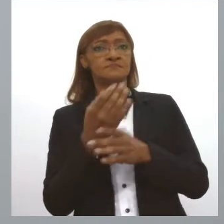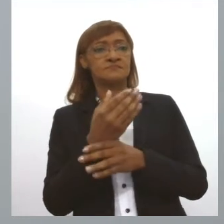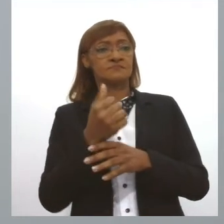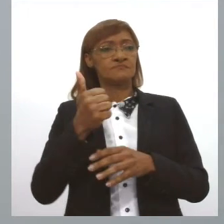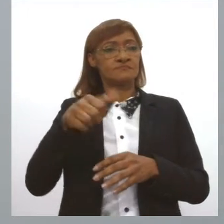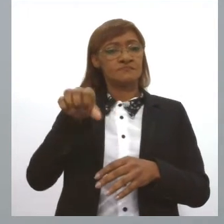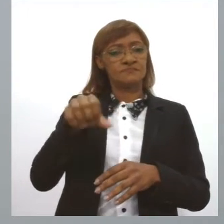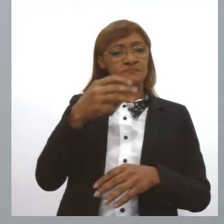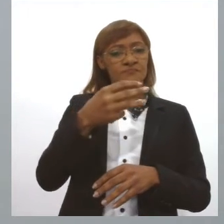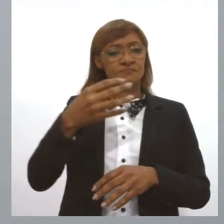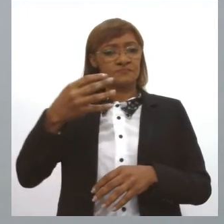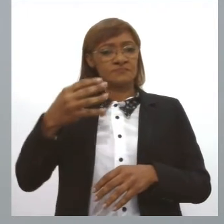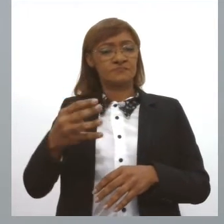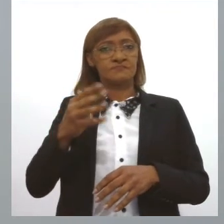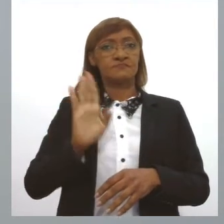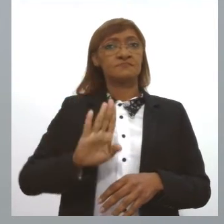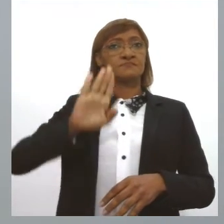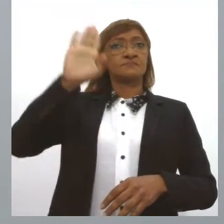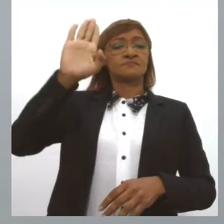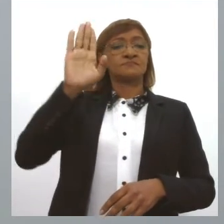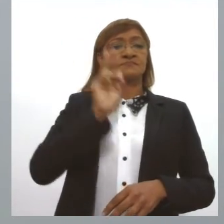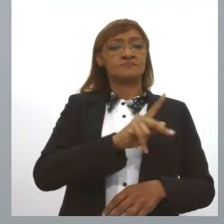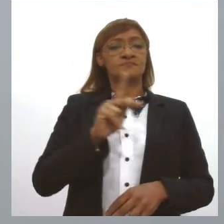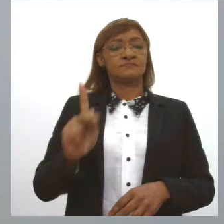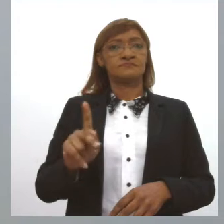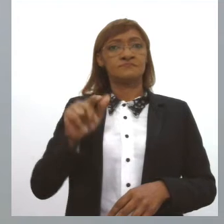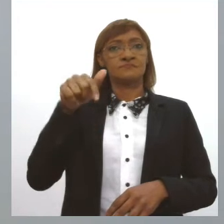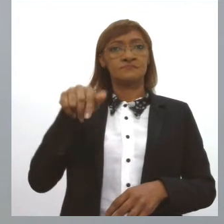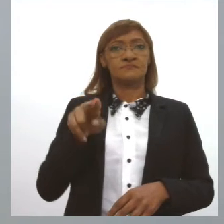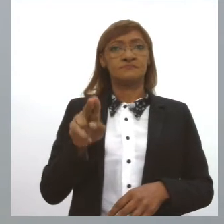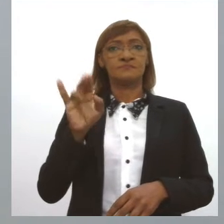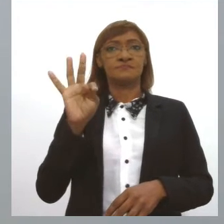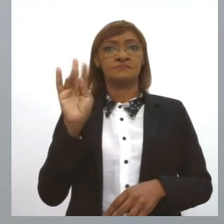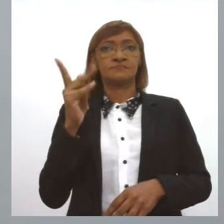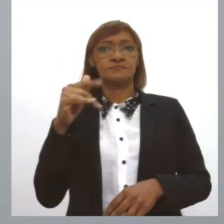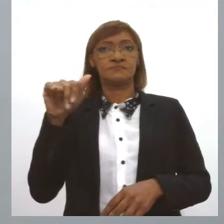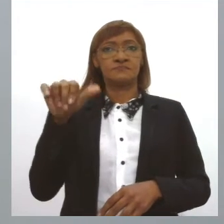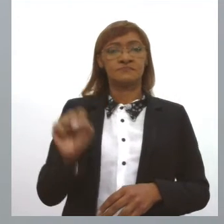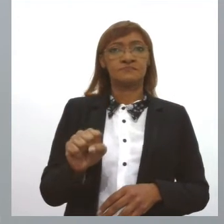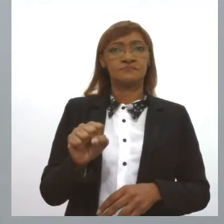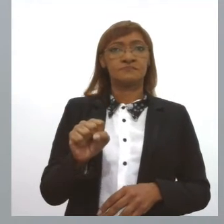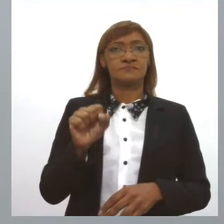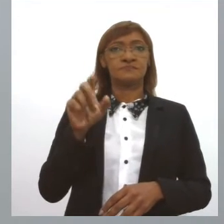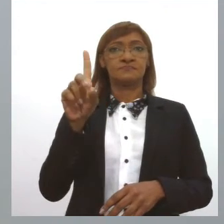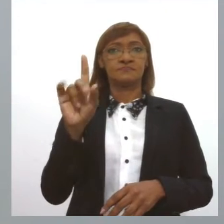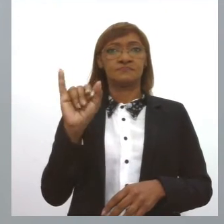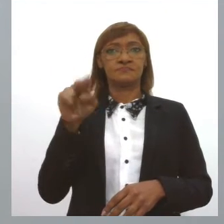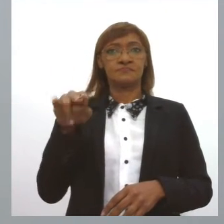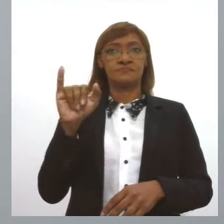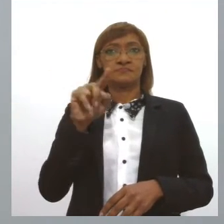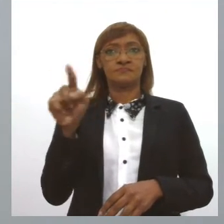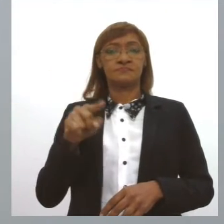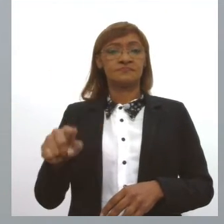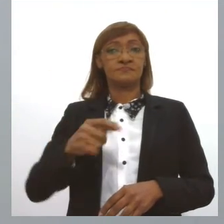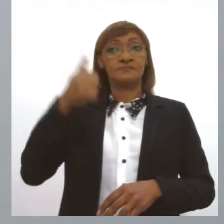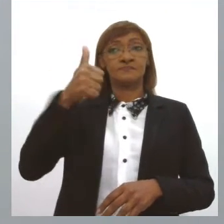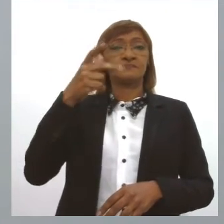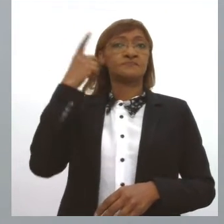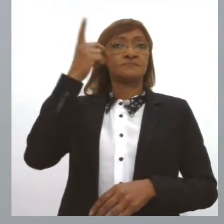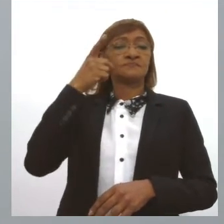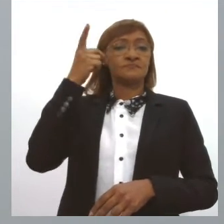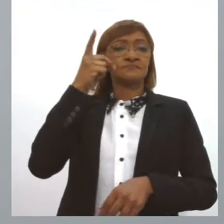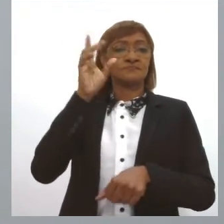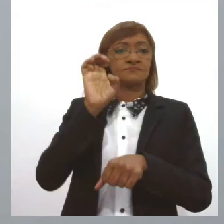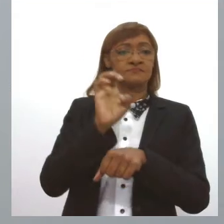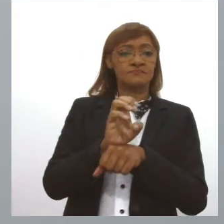a candidatura da professora Quintina Diniz. Quintina Diniz foi a primeira deputada estadual eleita por Sergipe e a primeira